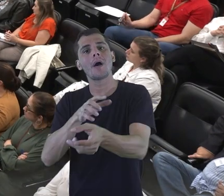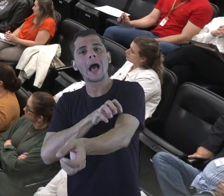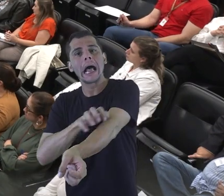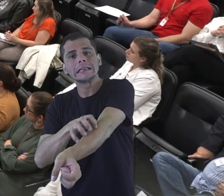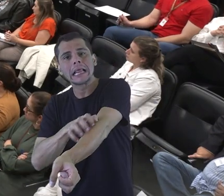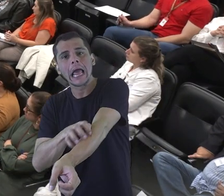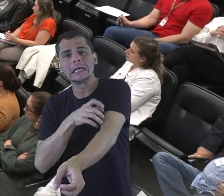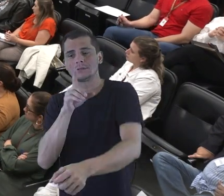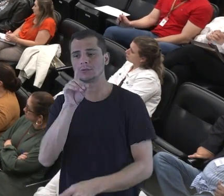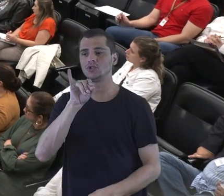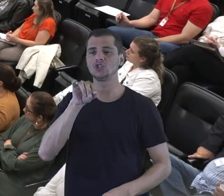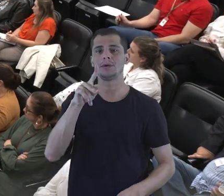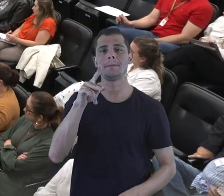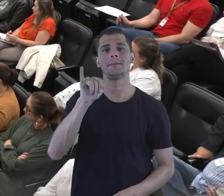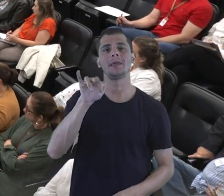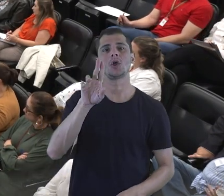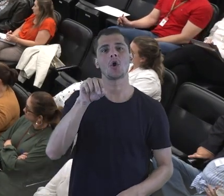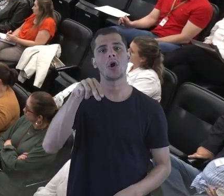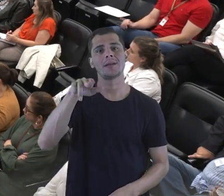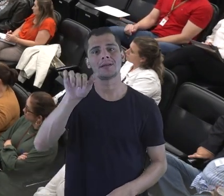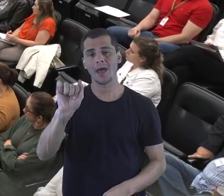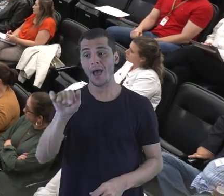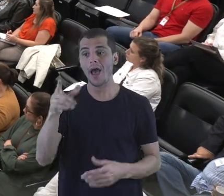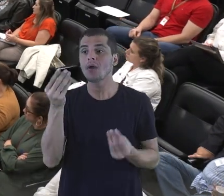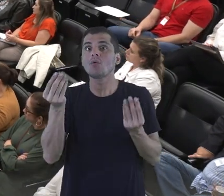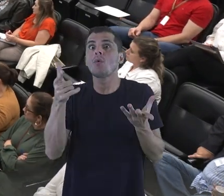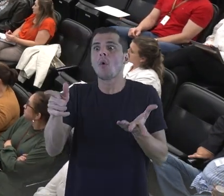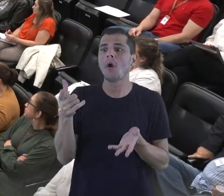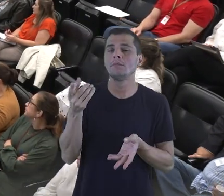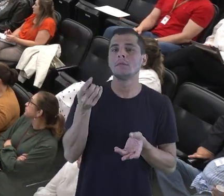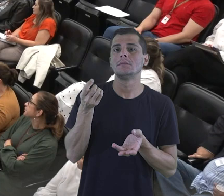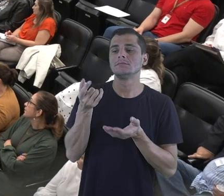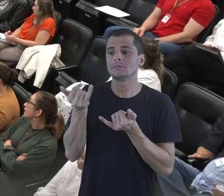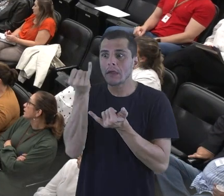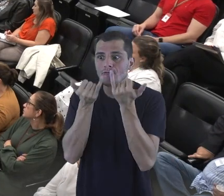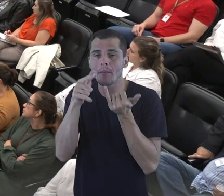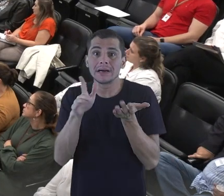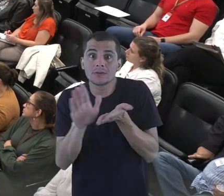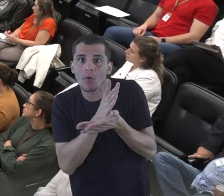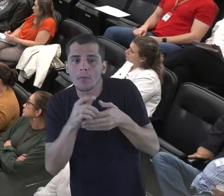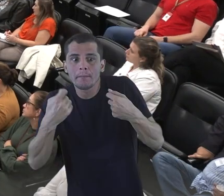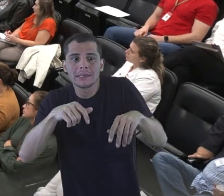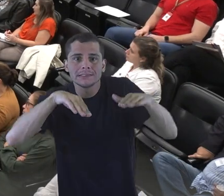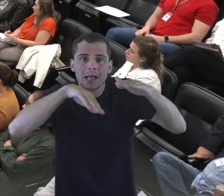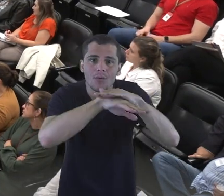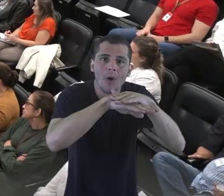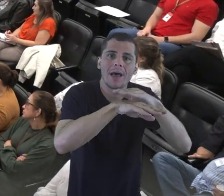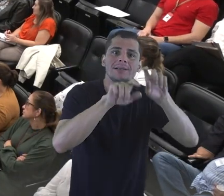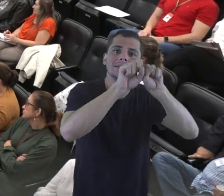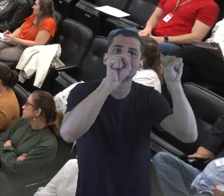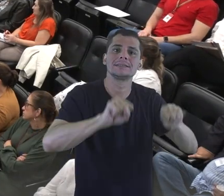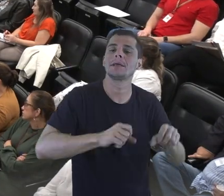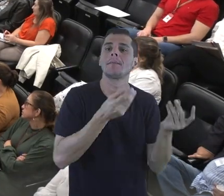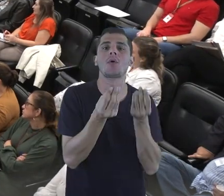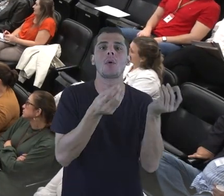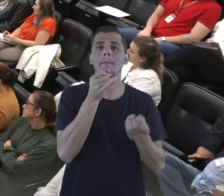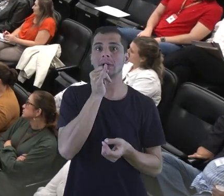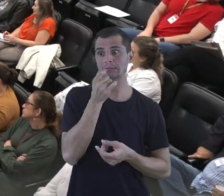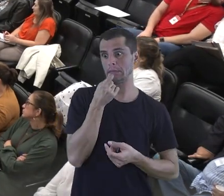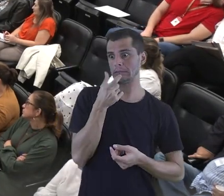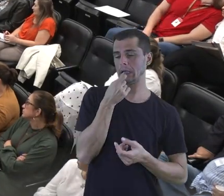isso é um dado que você tem que ter senão eu entro lá você vai me dar uma adipirona e eu vou ter sei lá de glote não lembro como é o nome